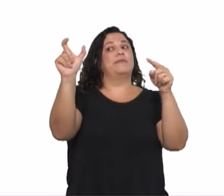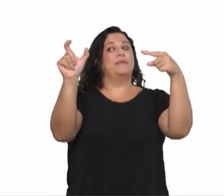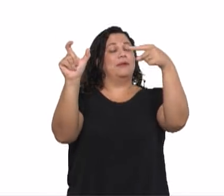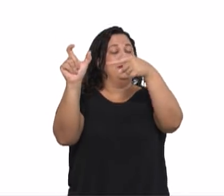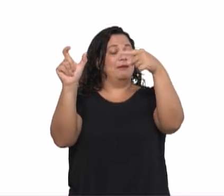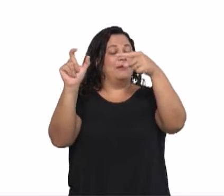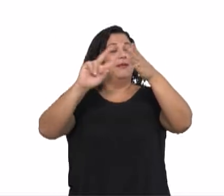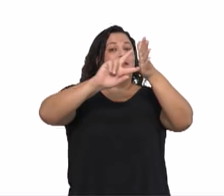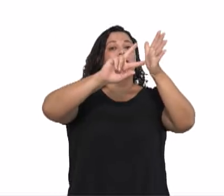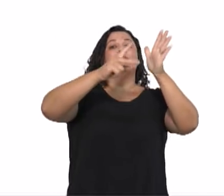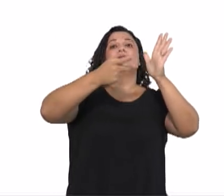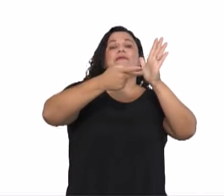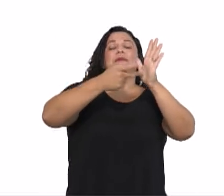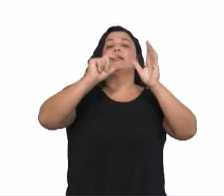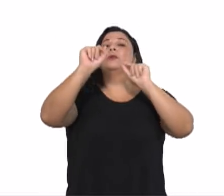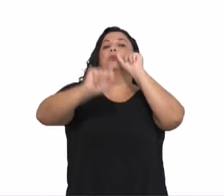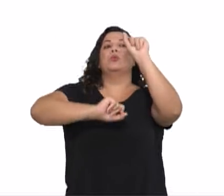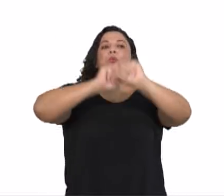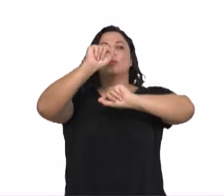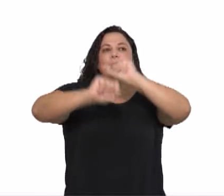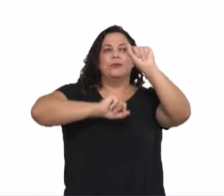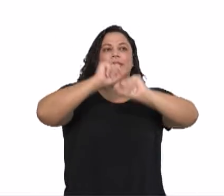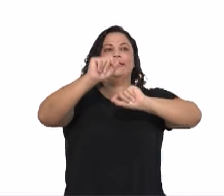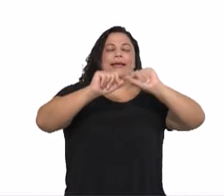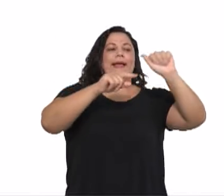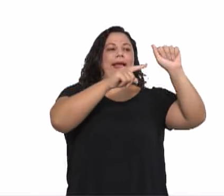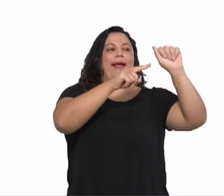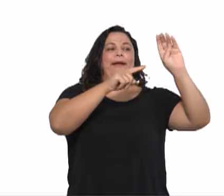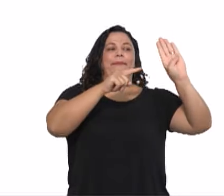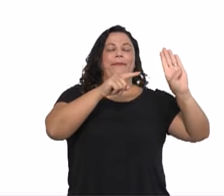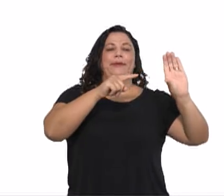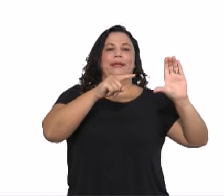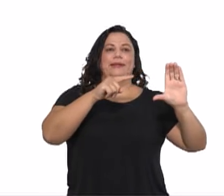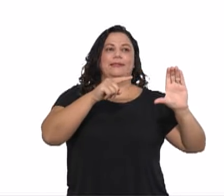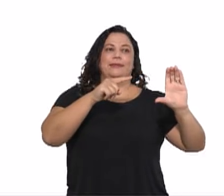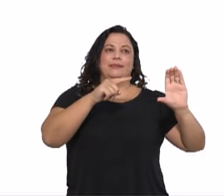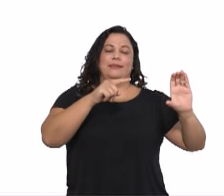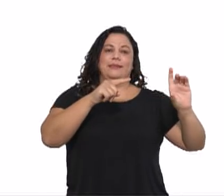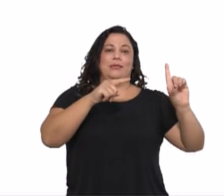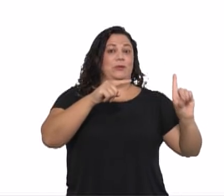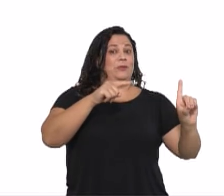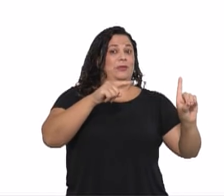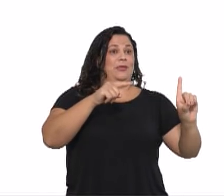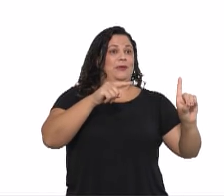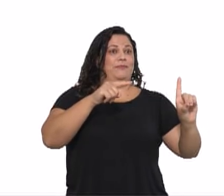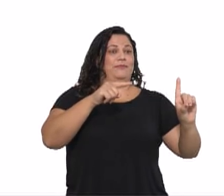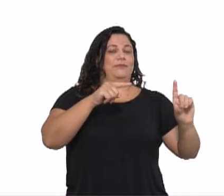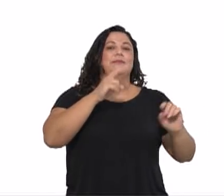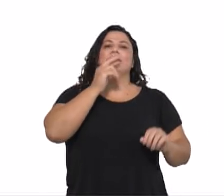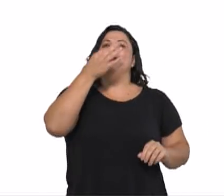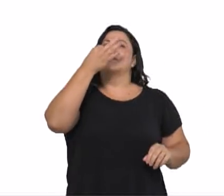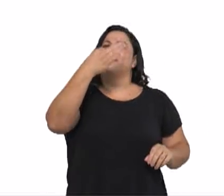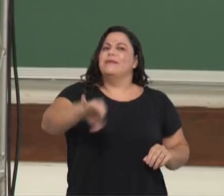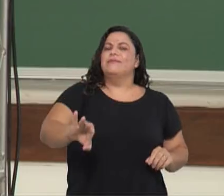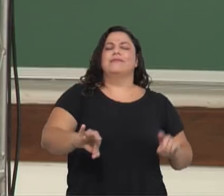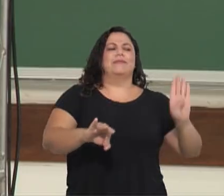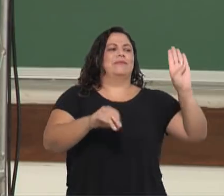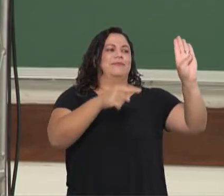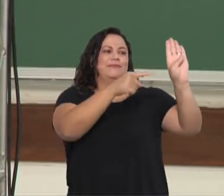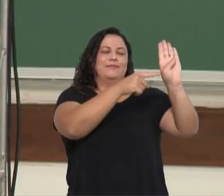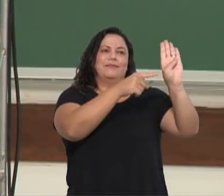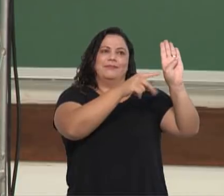significa permanece, vira, corre ou derruba. Resposta correta, vira, quebrou,